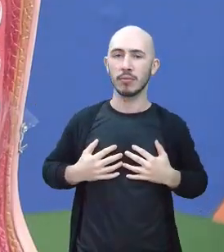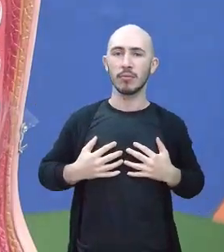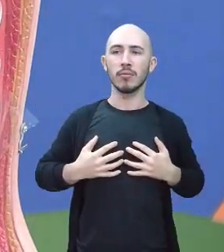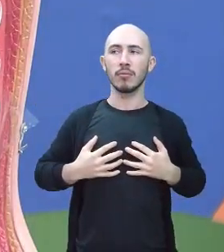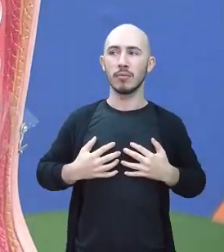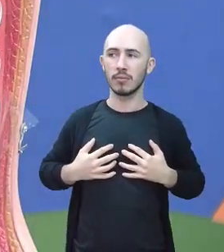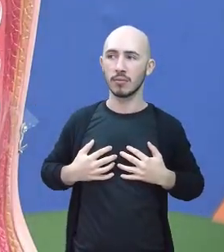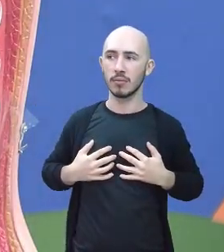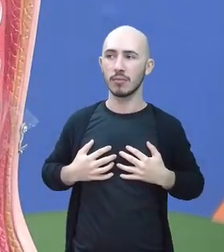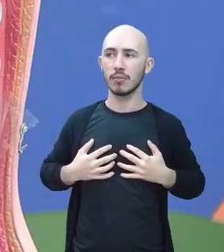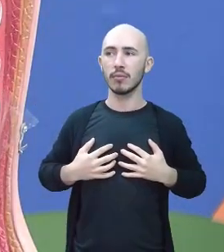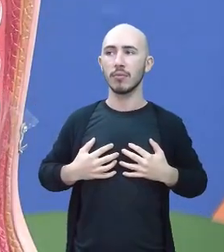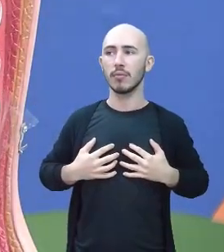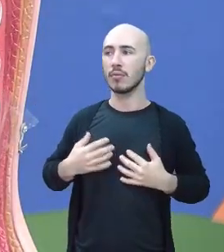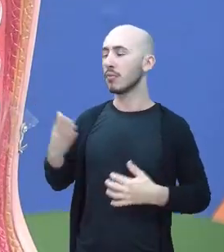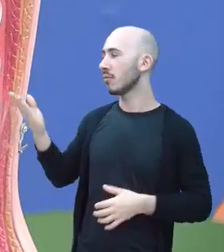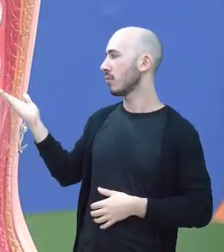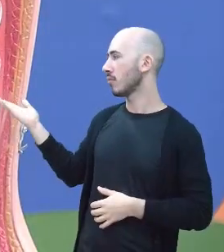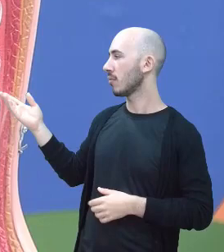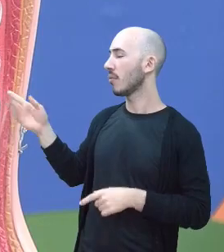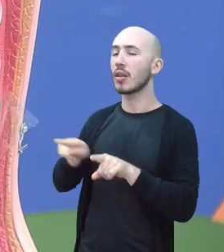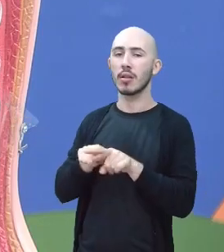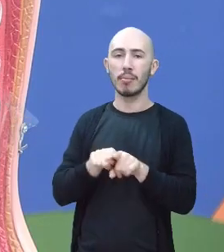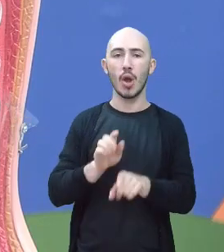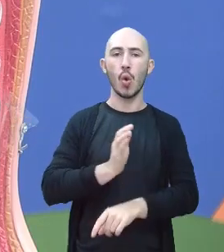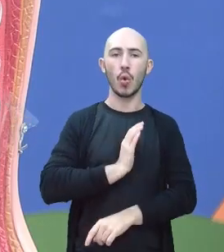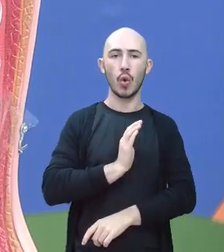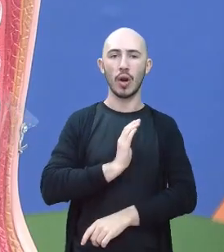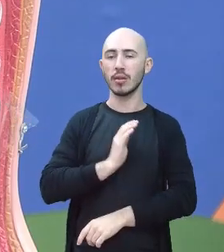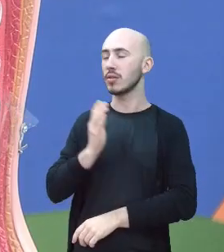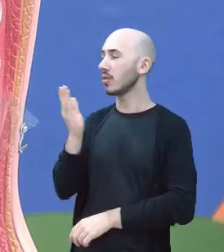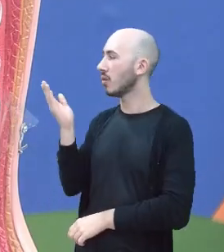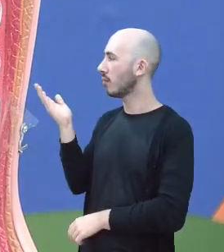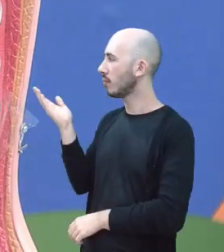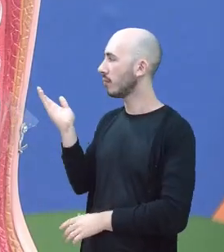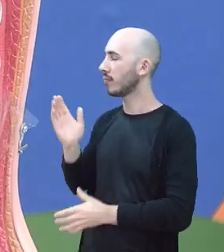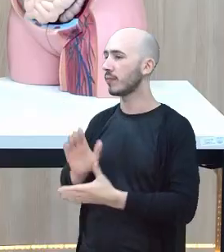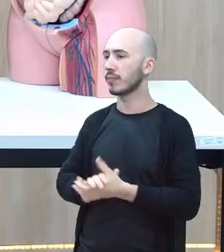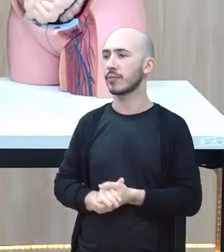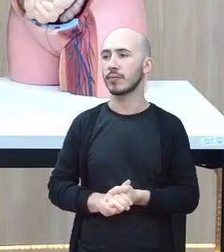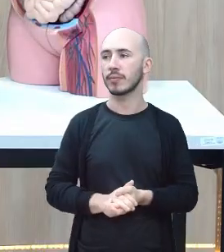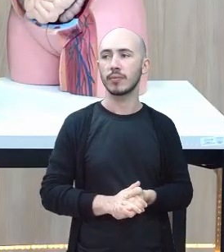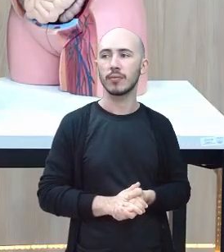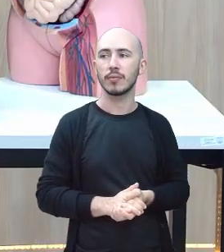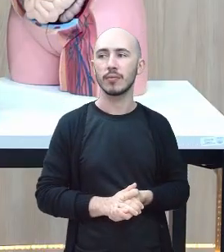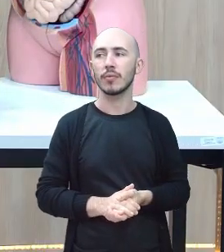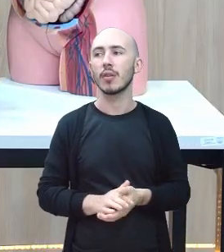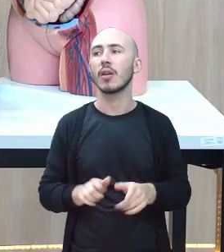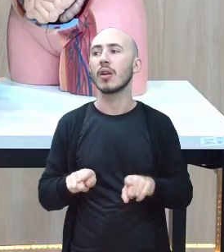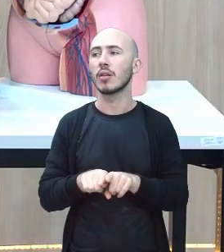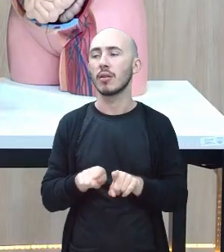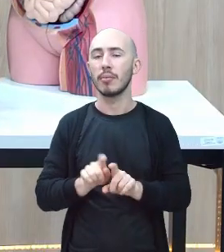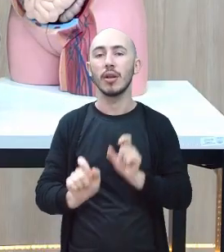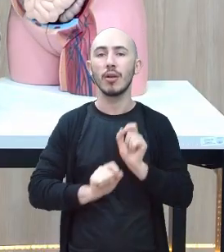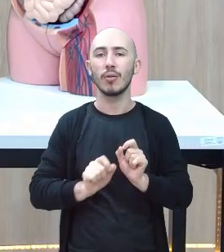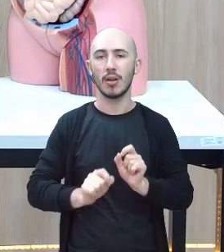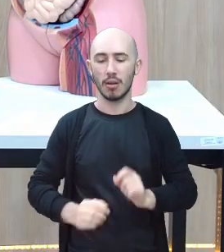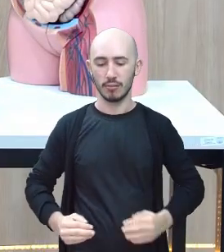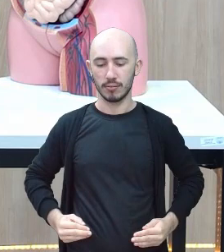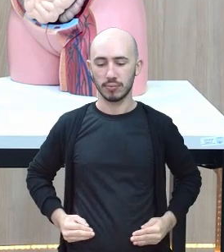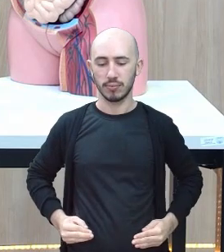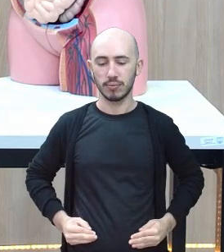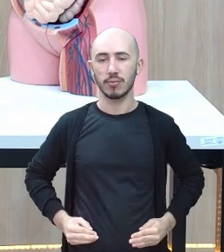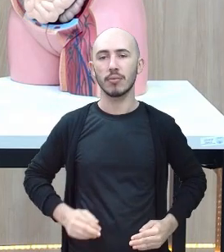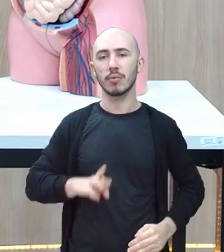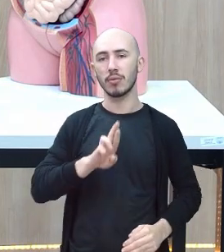aberto para vocês verem aqui o coração, né? E nós temos os rins, não está dando para ver porque